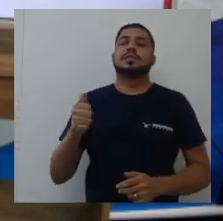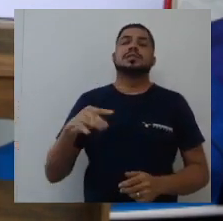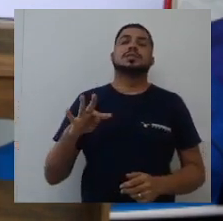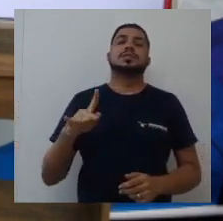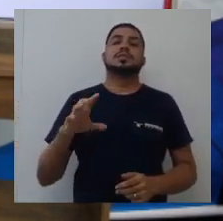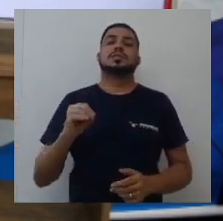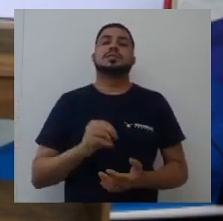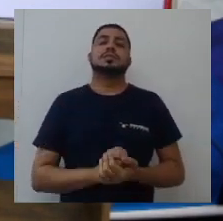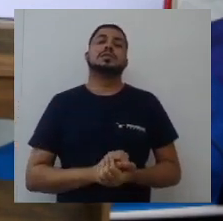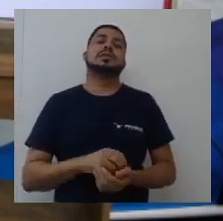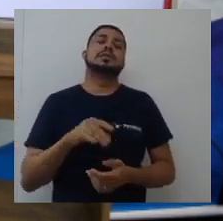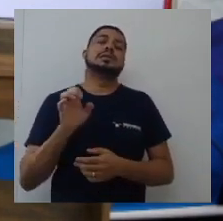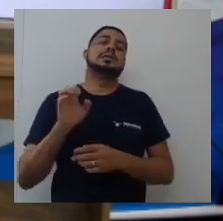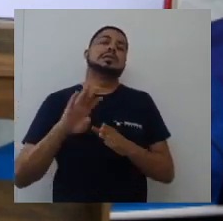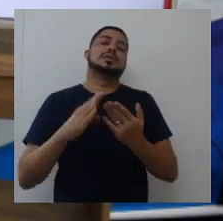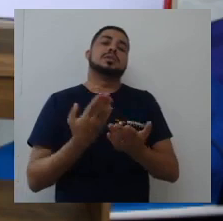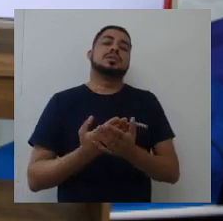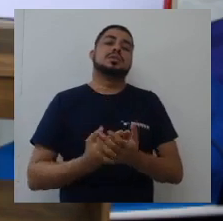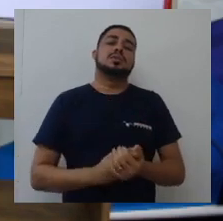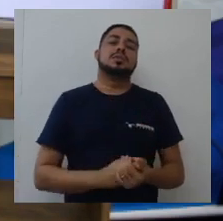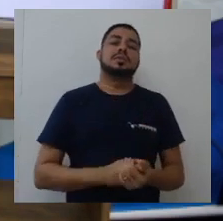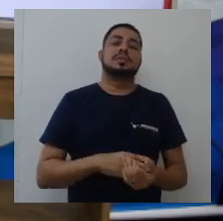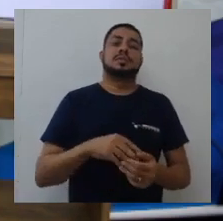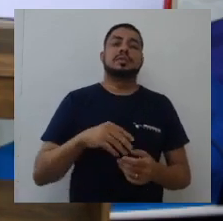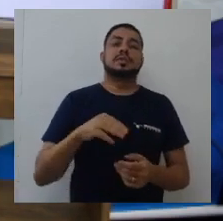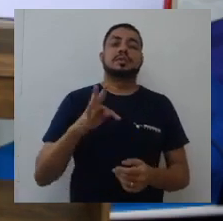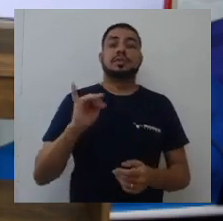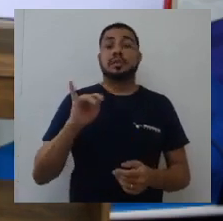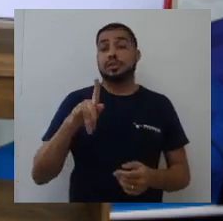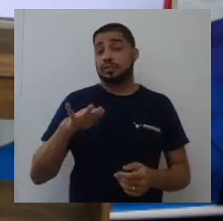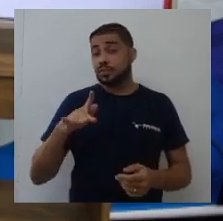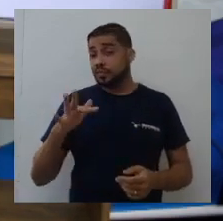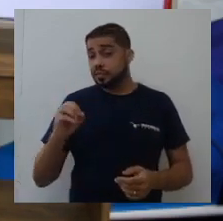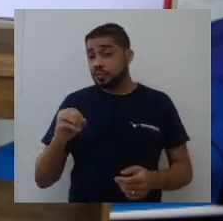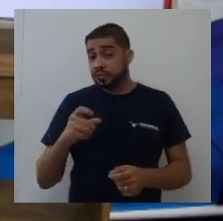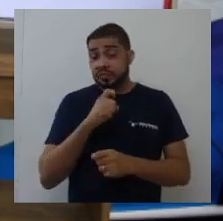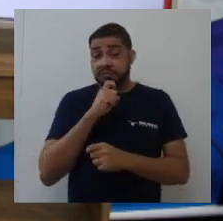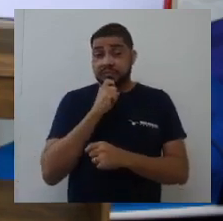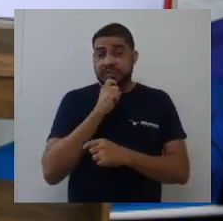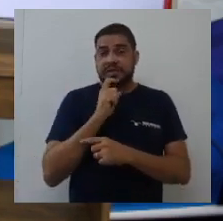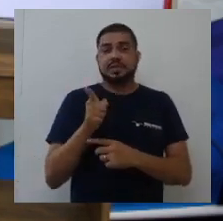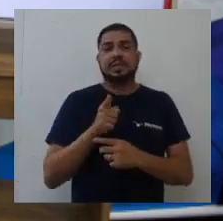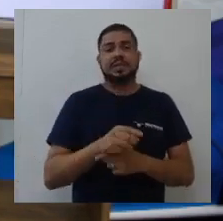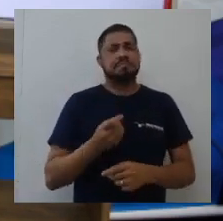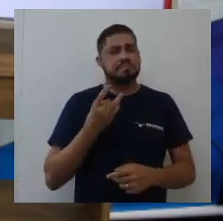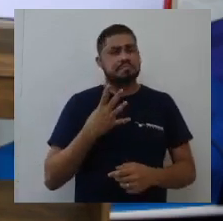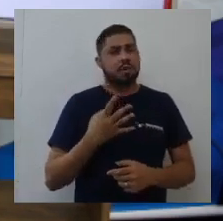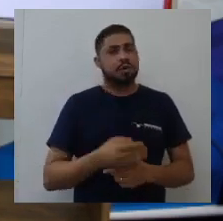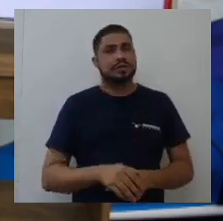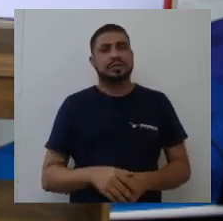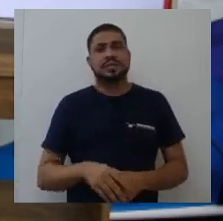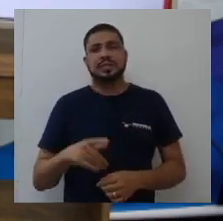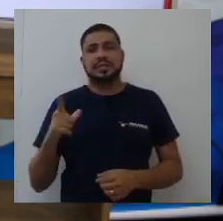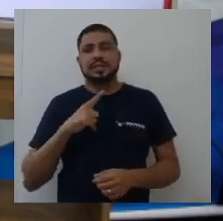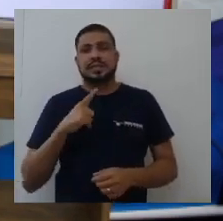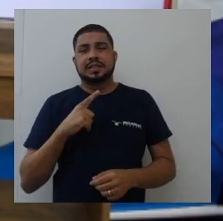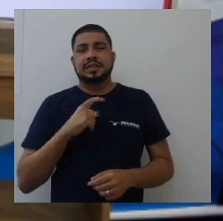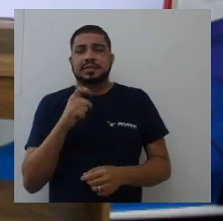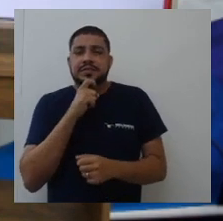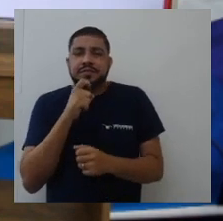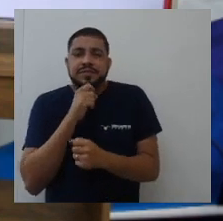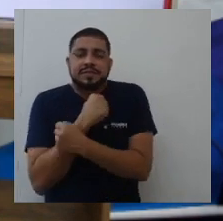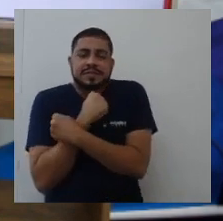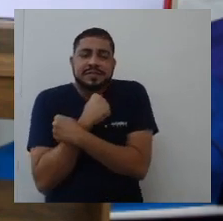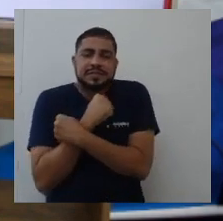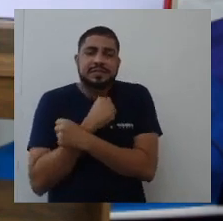Antônio, da EREM Alfredo de Carvalho, em Triunfo, terra boa, terra do frio, terra maravilhosa para passar ali o inverninho, o festival de inverno